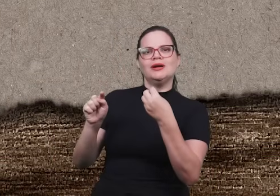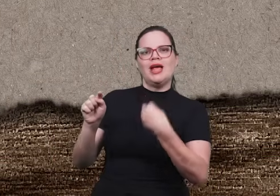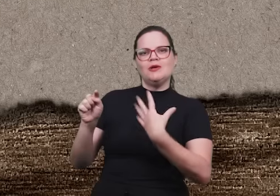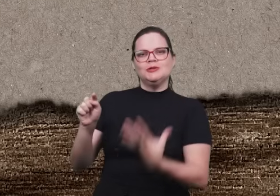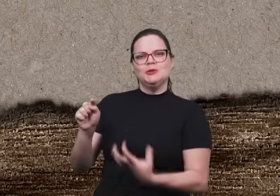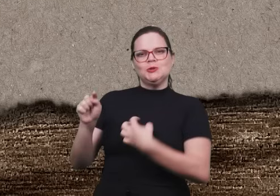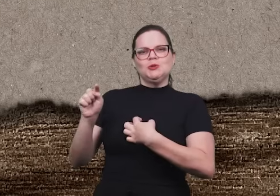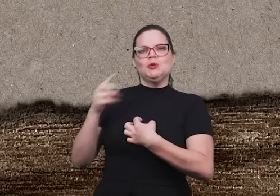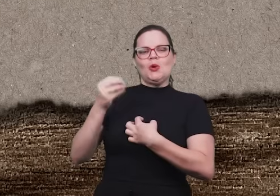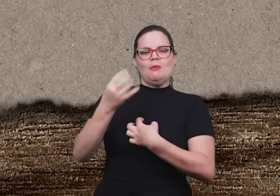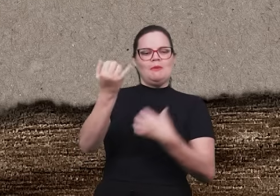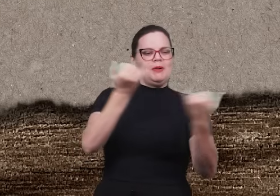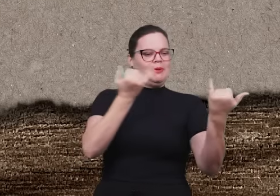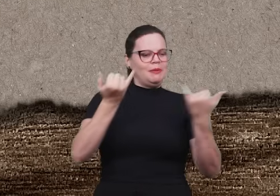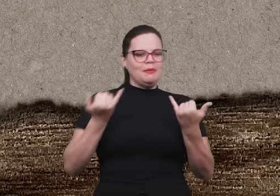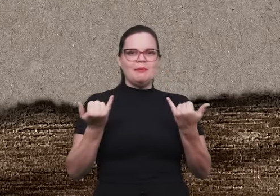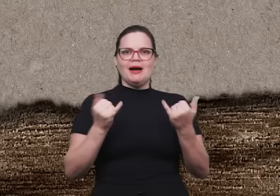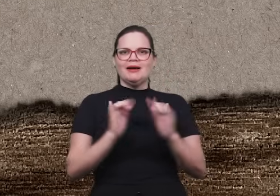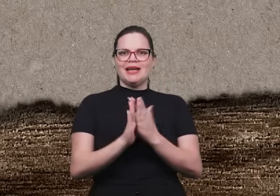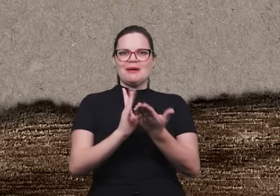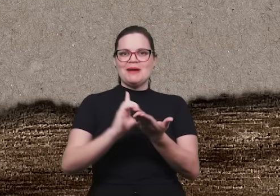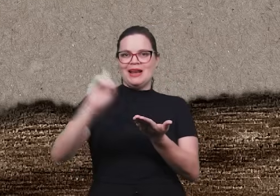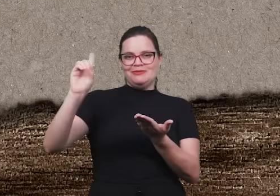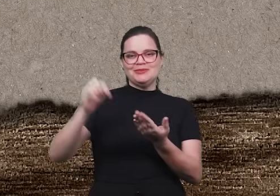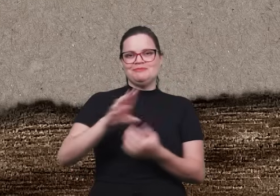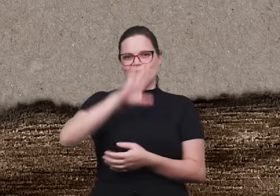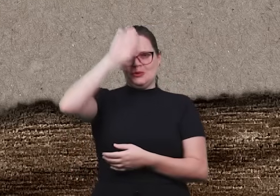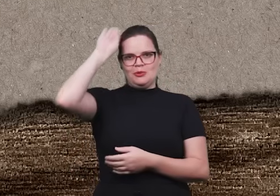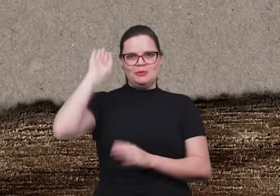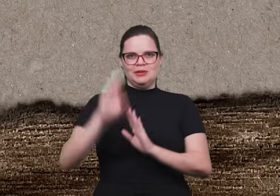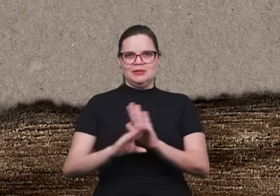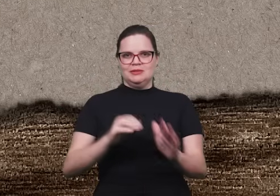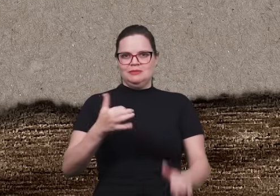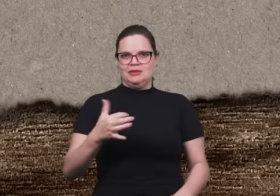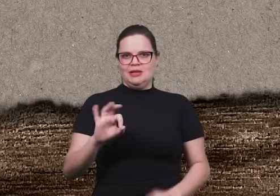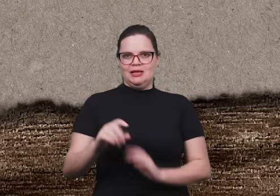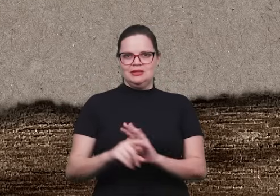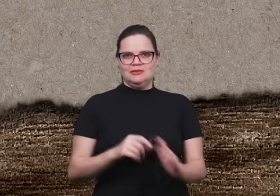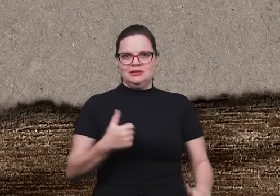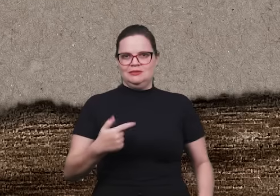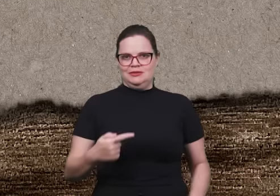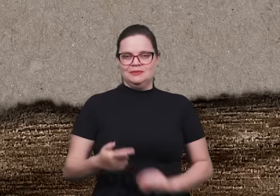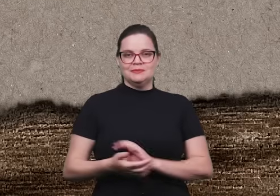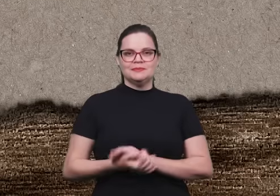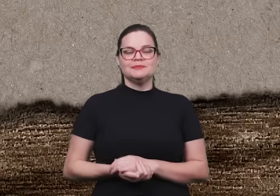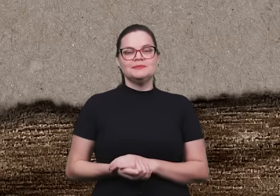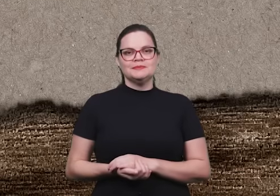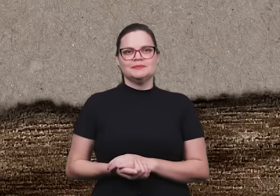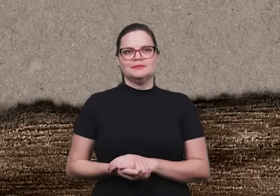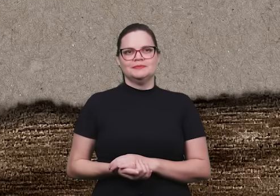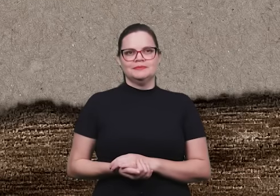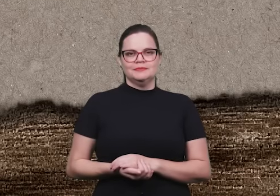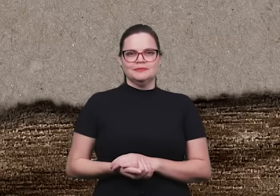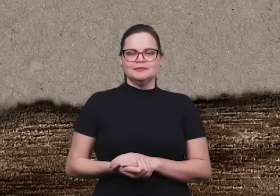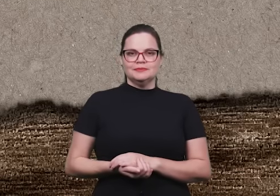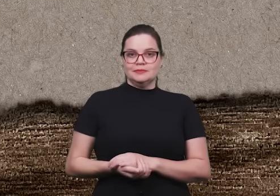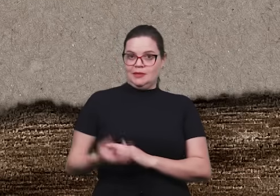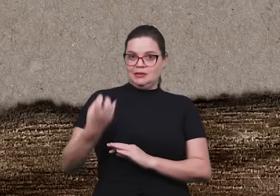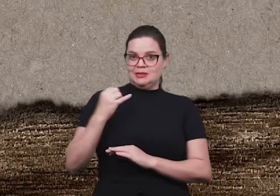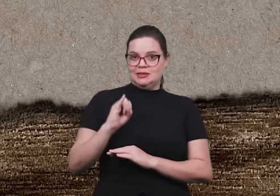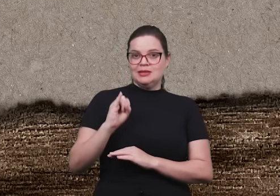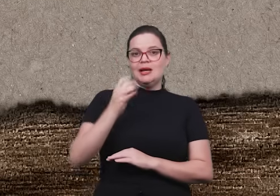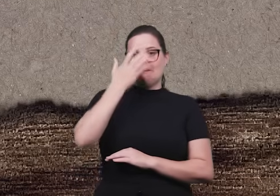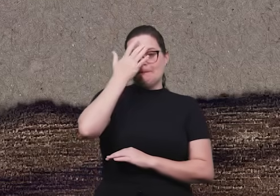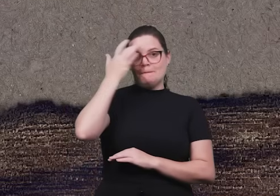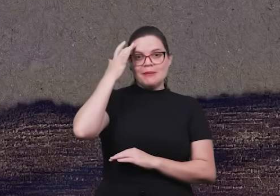pela palavra de Deus. Nós acabamos de ler Romanos capítulo 10, versículo 17. Quando